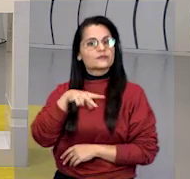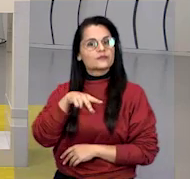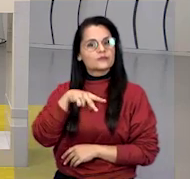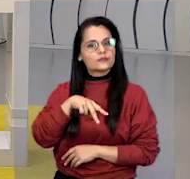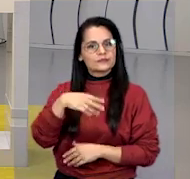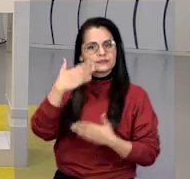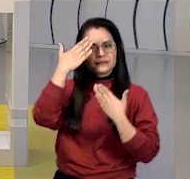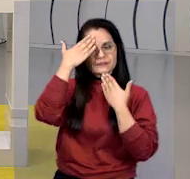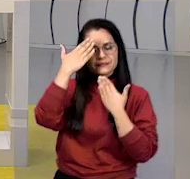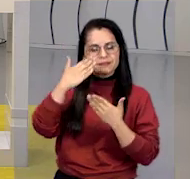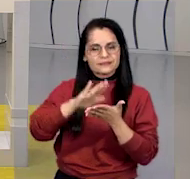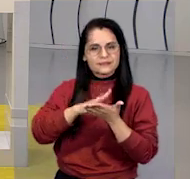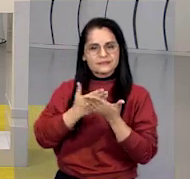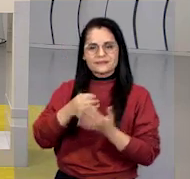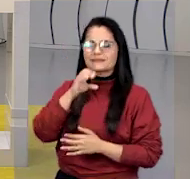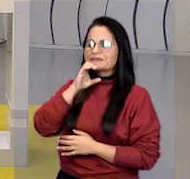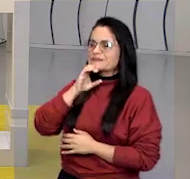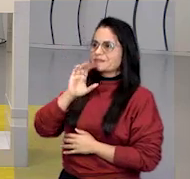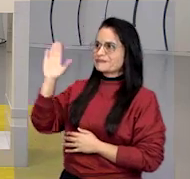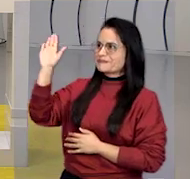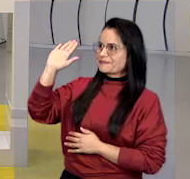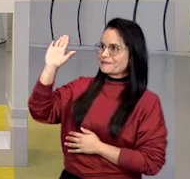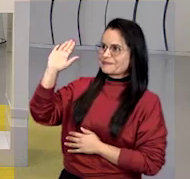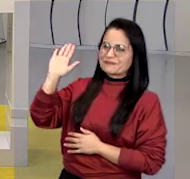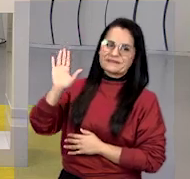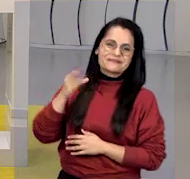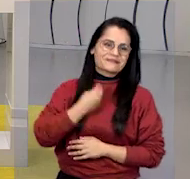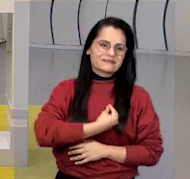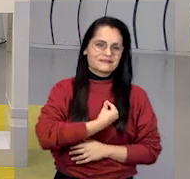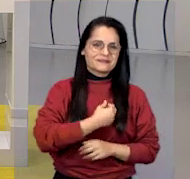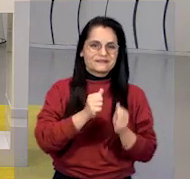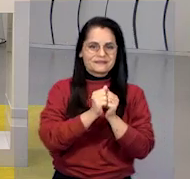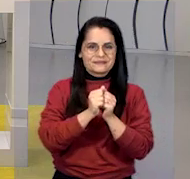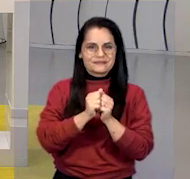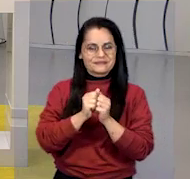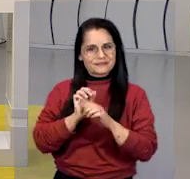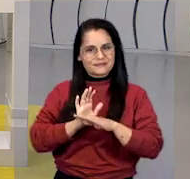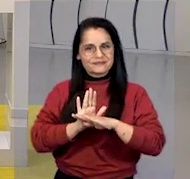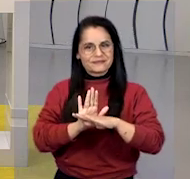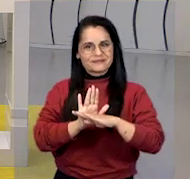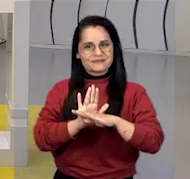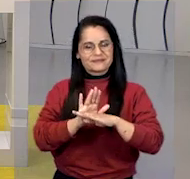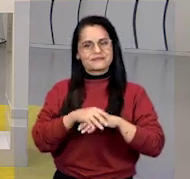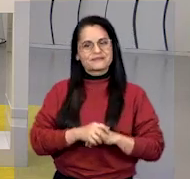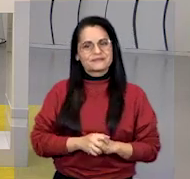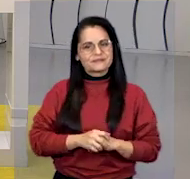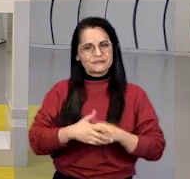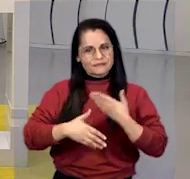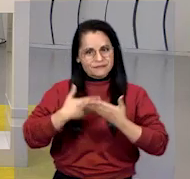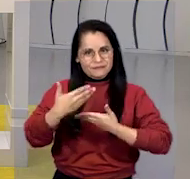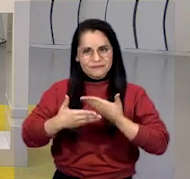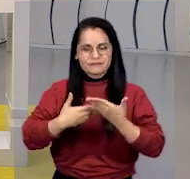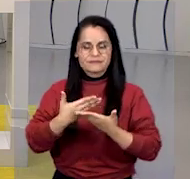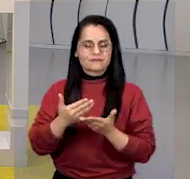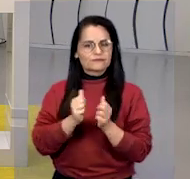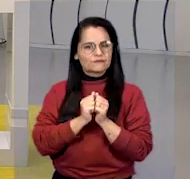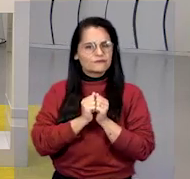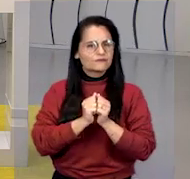aqui a presença da nossa intérprete Carla, pela participação também dela e a ajuda, né, para construir a nossa aula juntos,